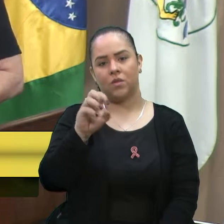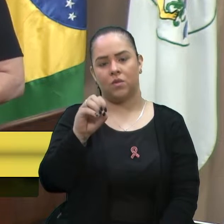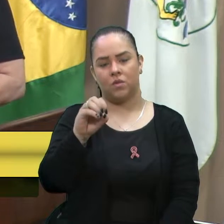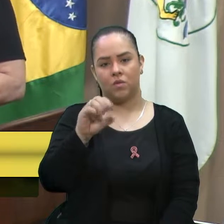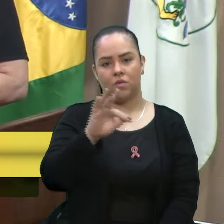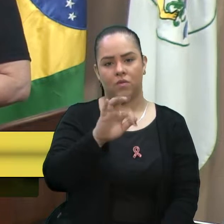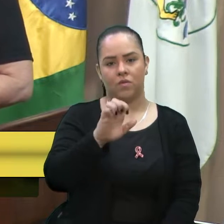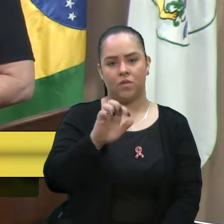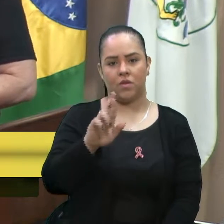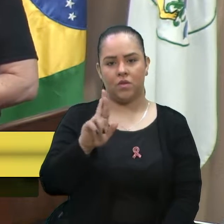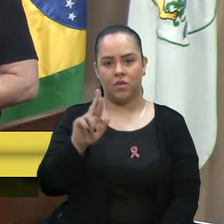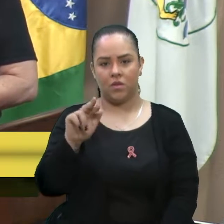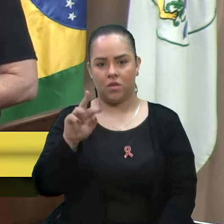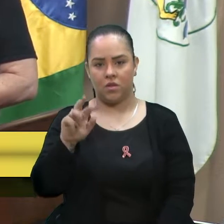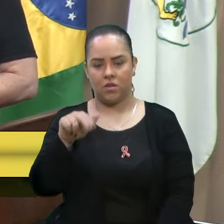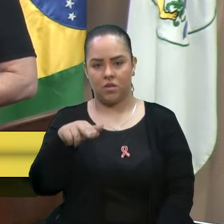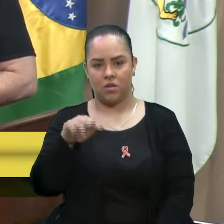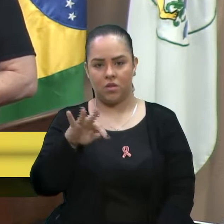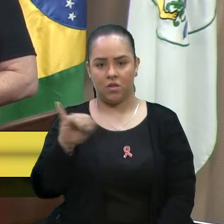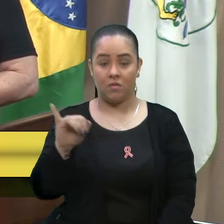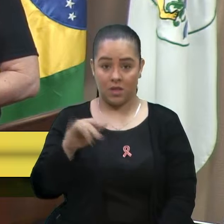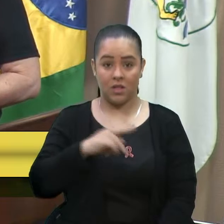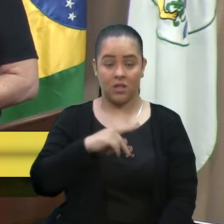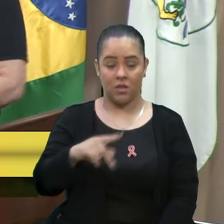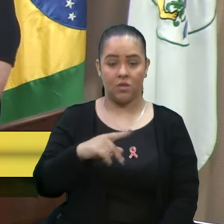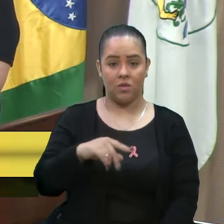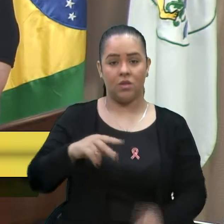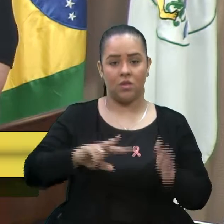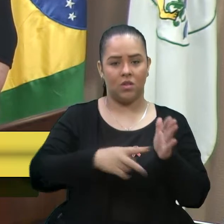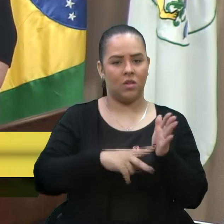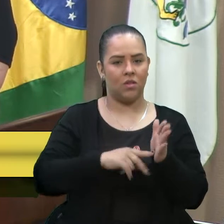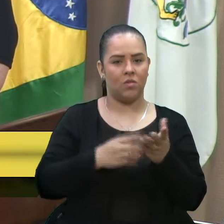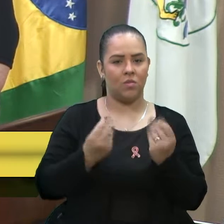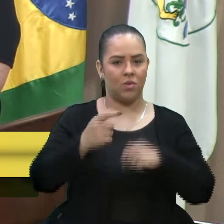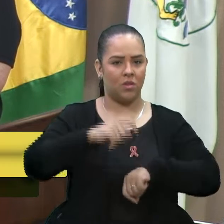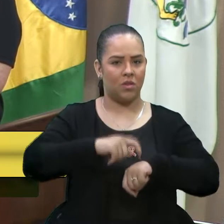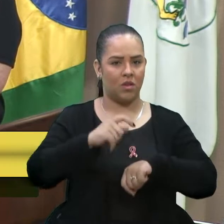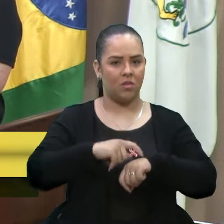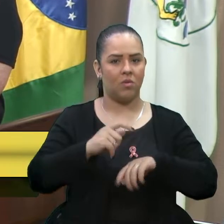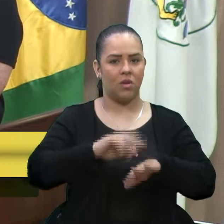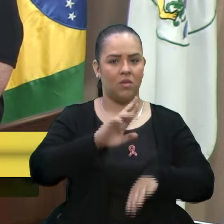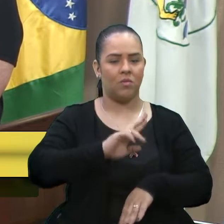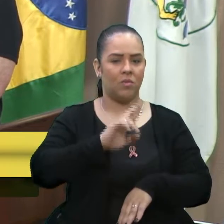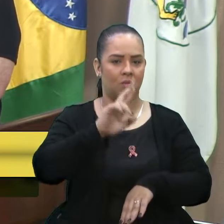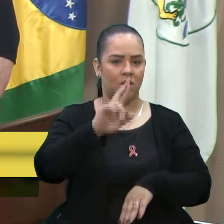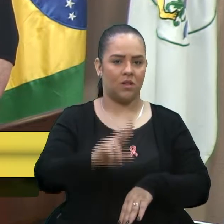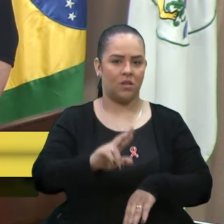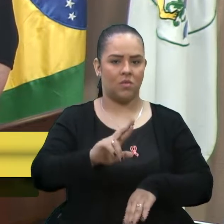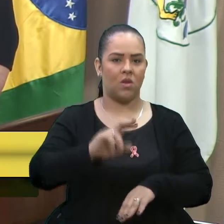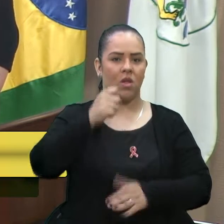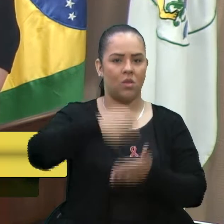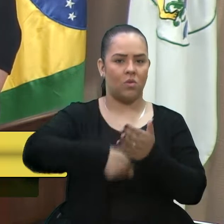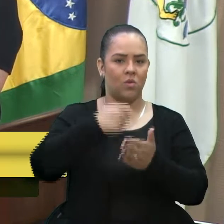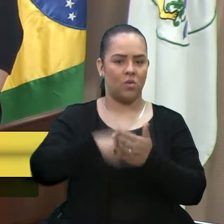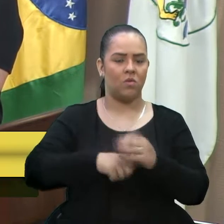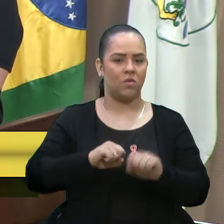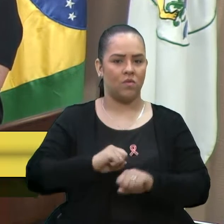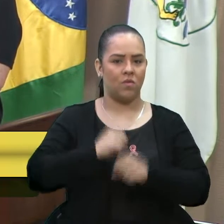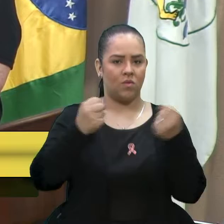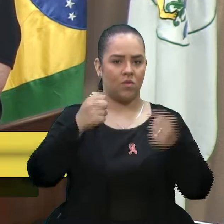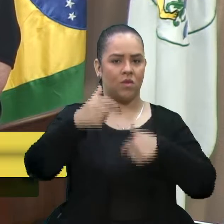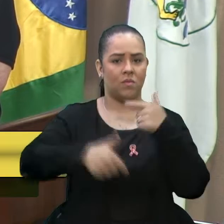do sindicato durante um bom período. Em nome deles, reconhecer a luta, o esforço e o trabalho das diferentes